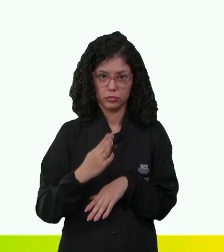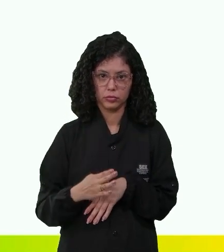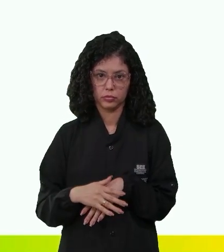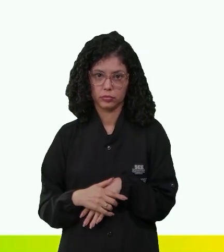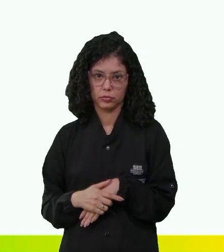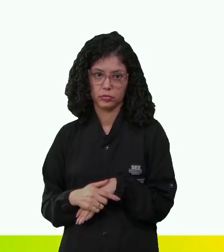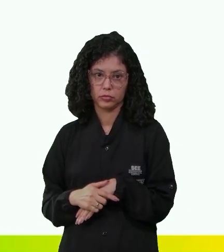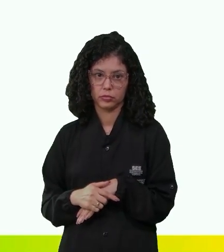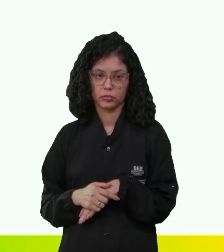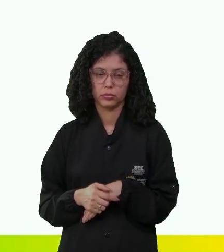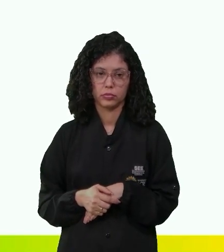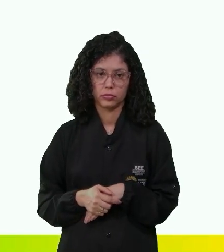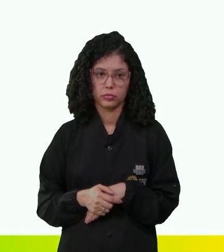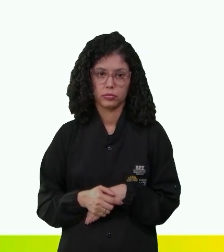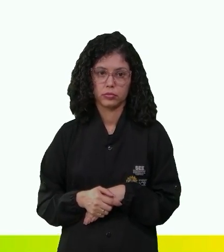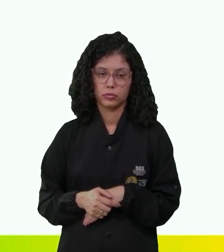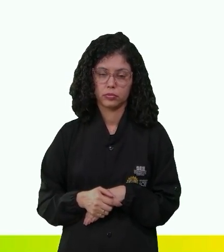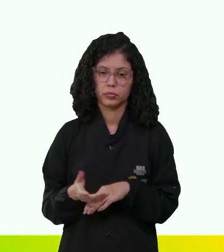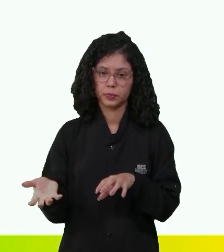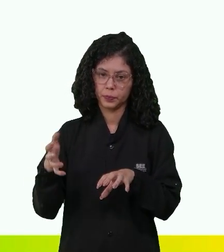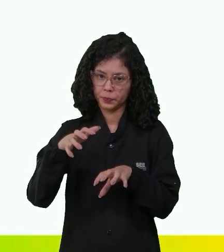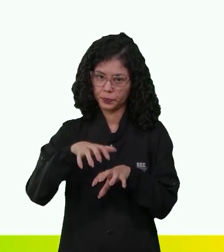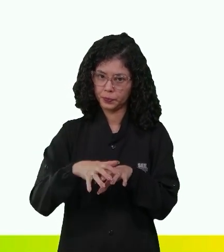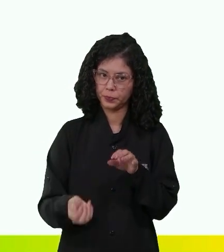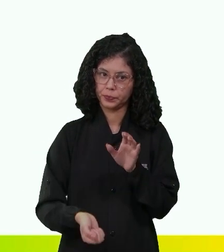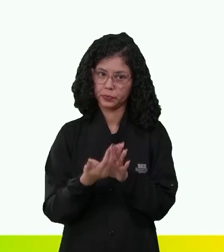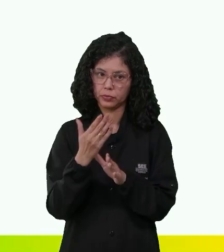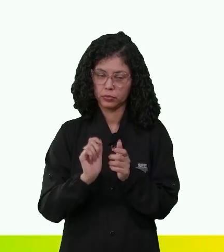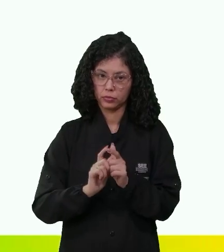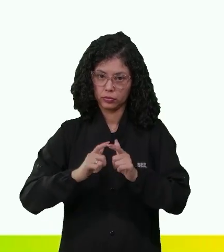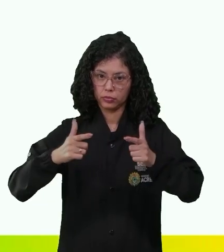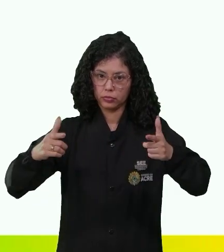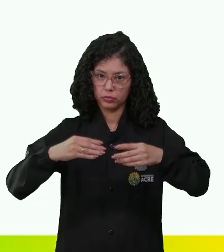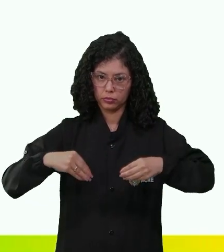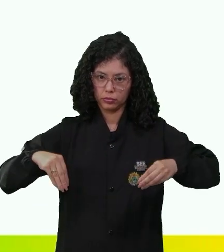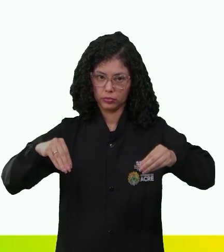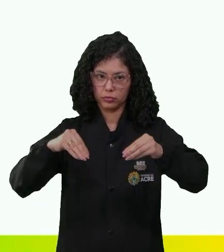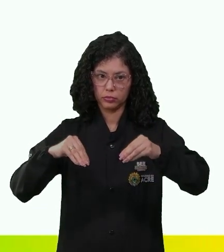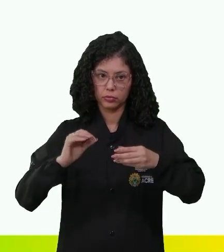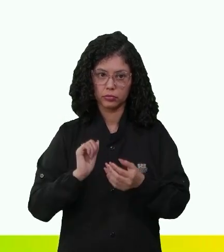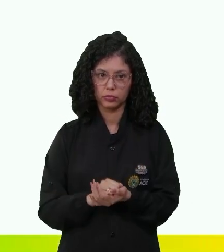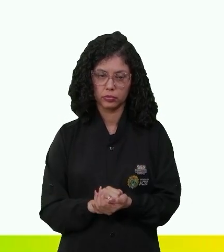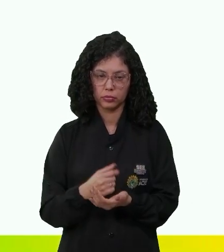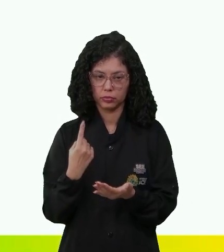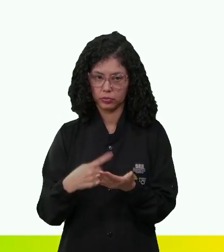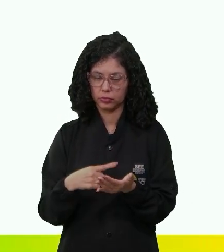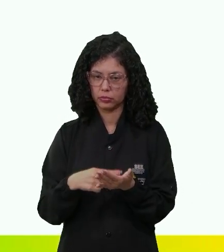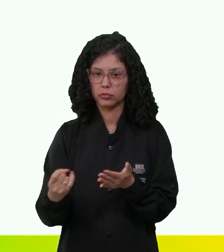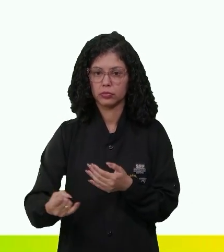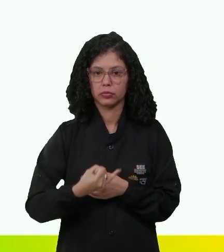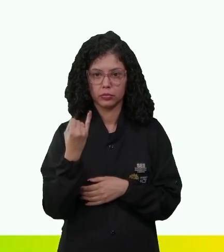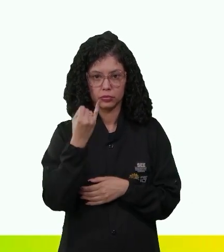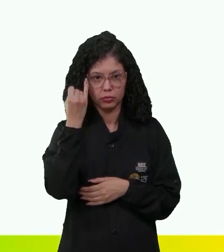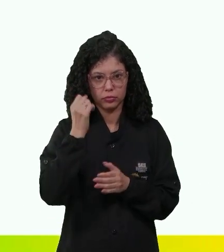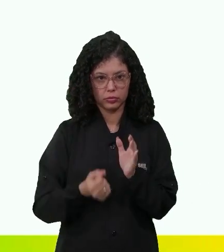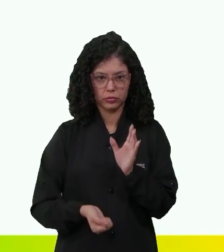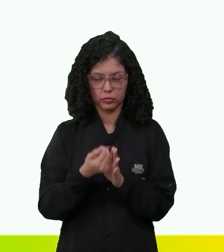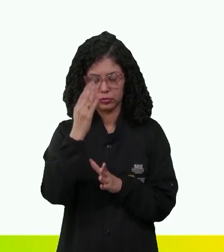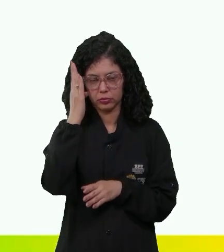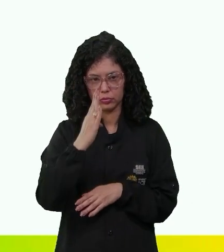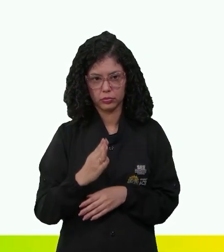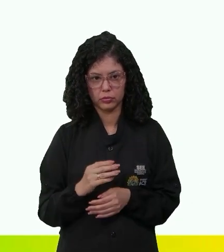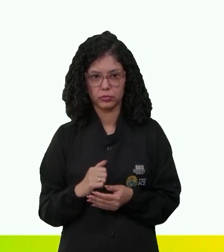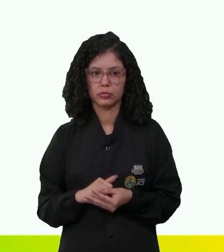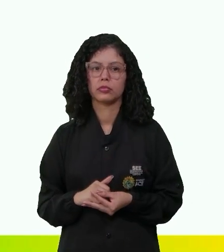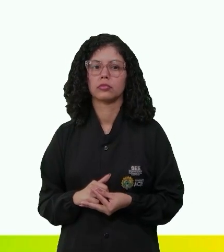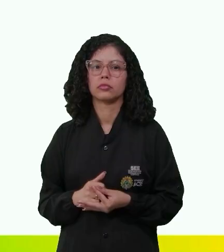Estado brasileiro. Raízes coloniais, a expansão territorial e os principais marcos da formação do Estado